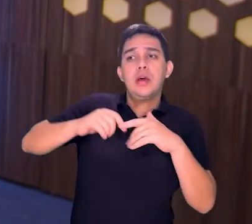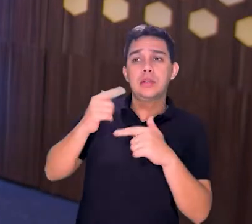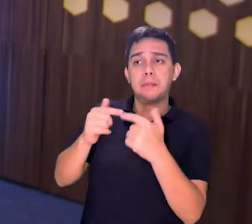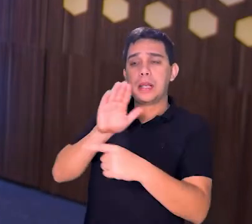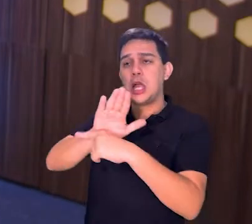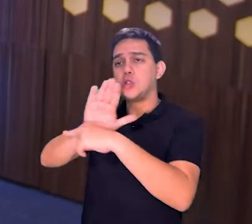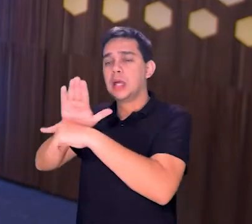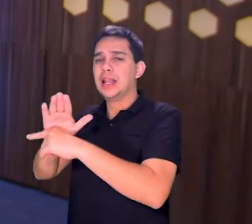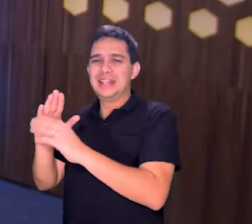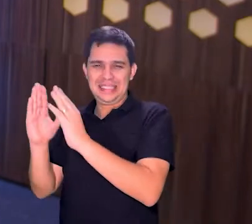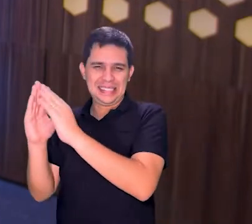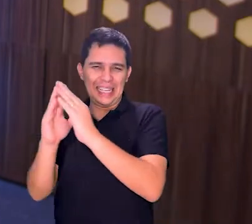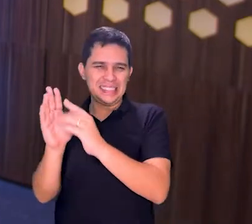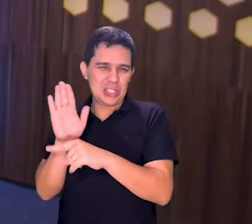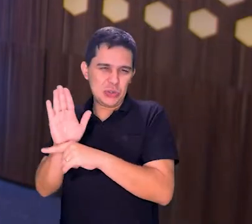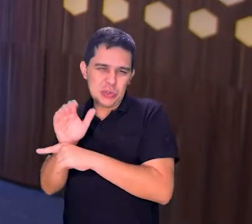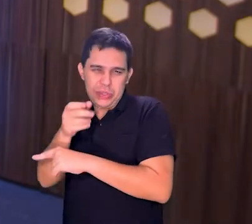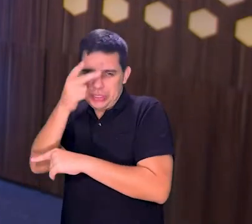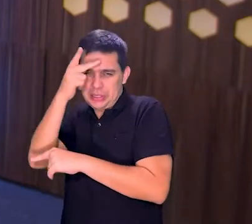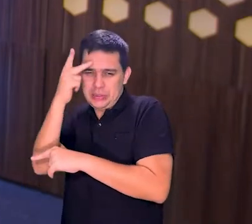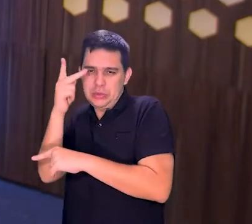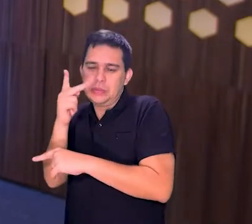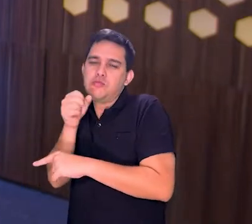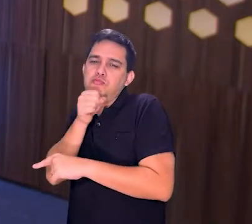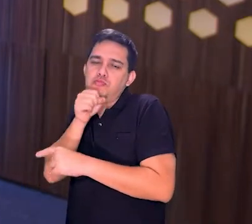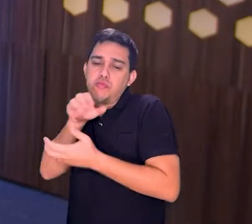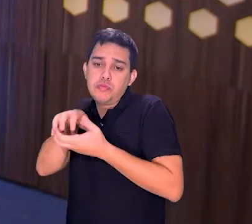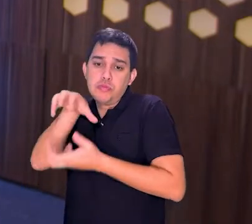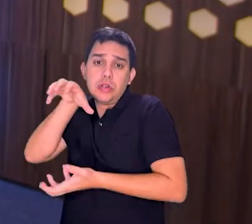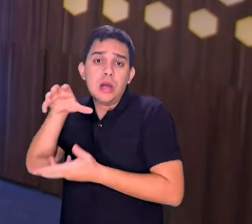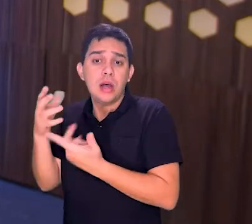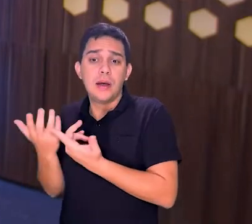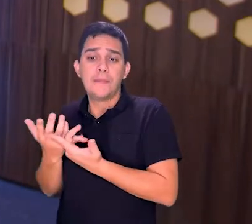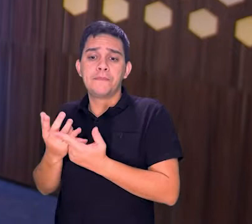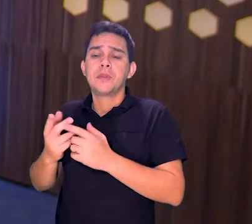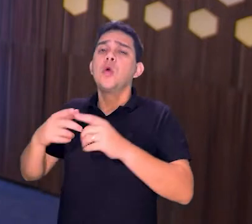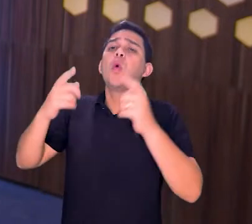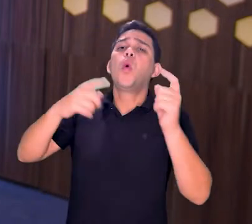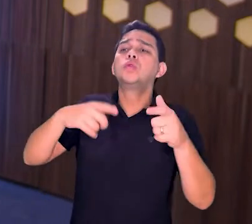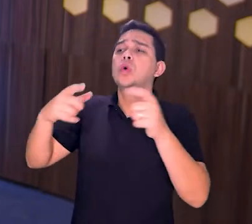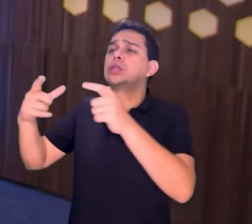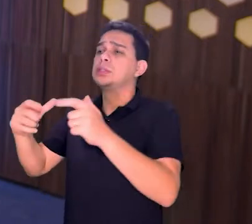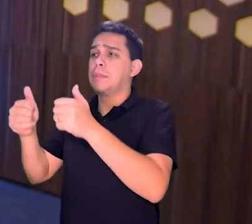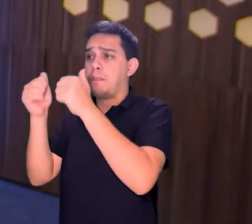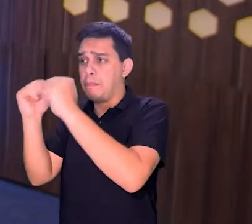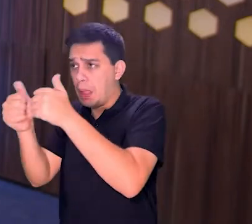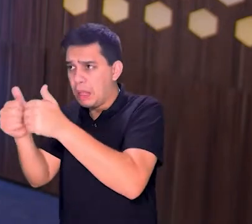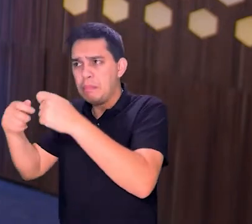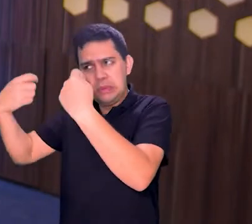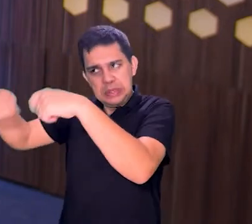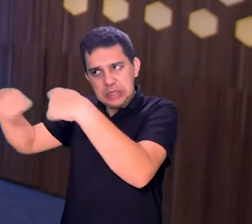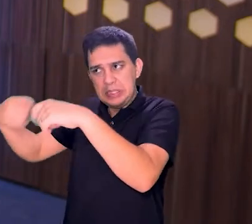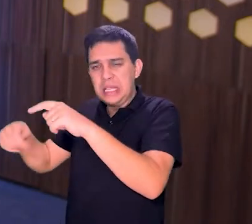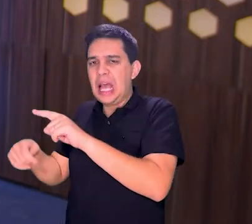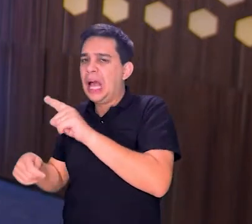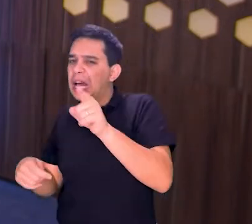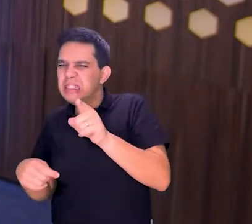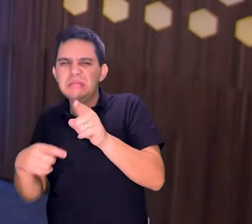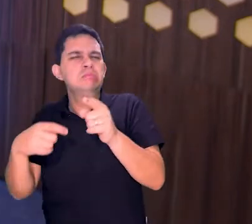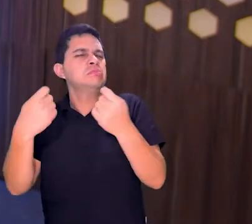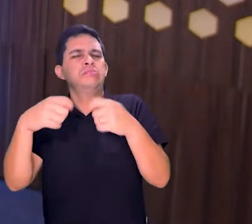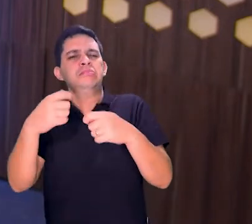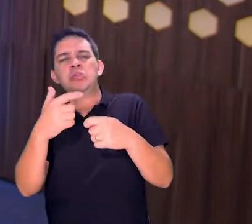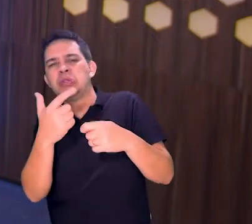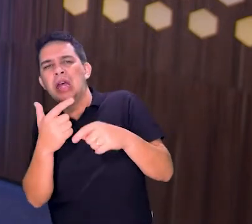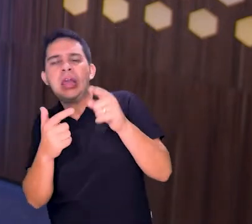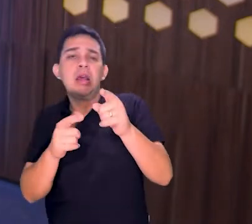atuantes, as datas de inspeções realizadas, quais instituições possuem os instrumentos imprescindíveis à prestação de um serviço